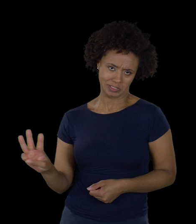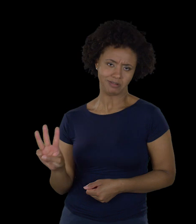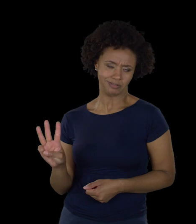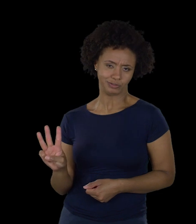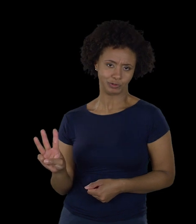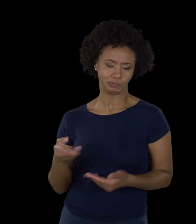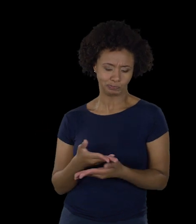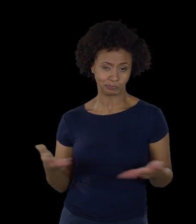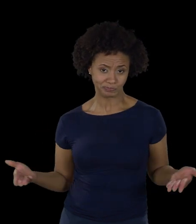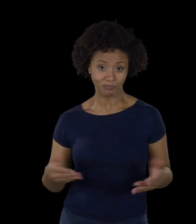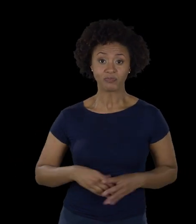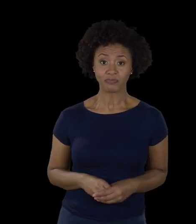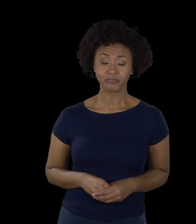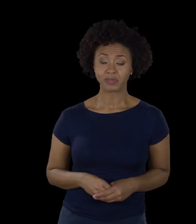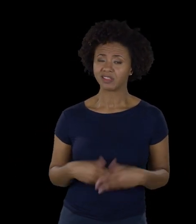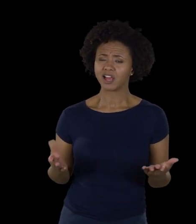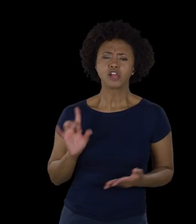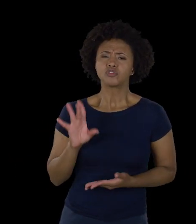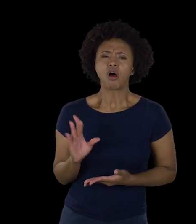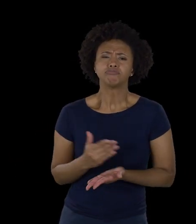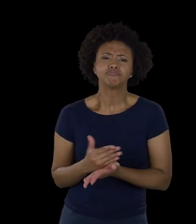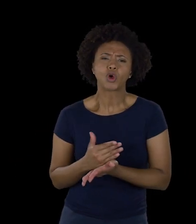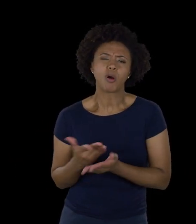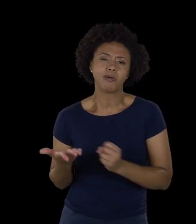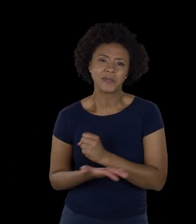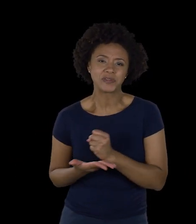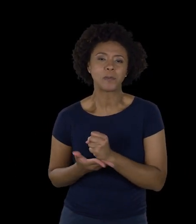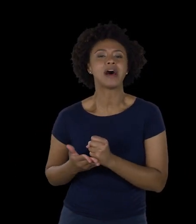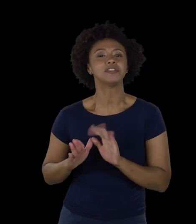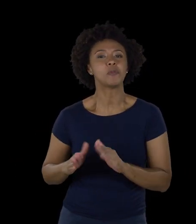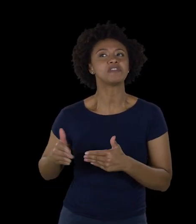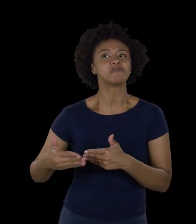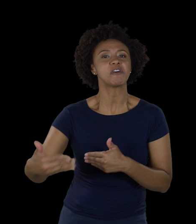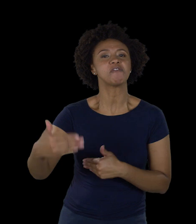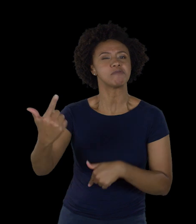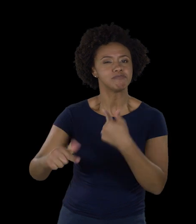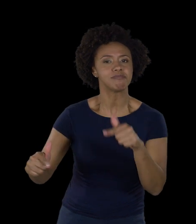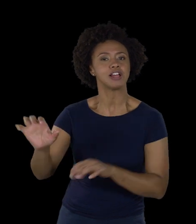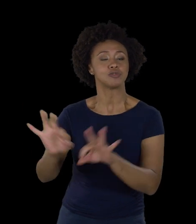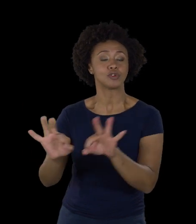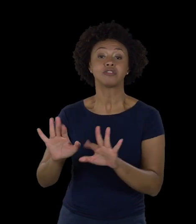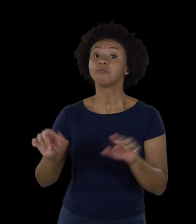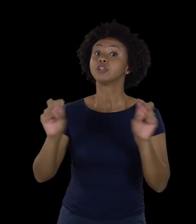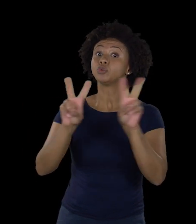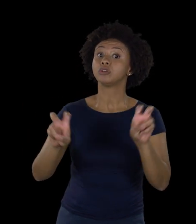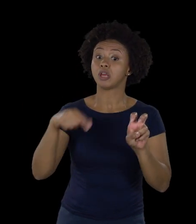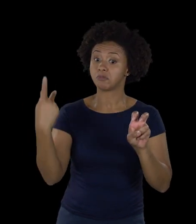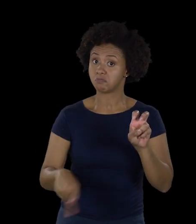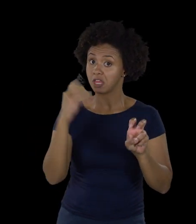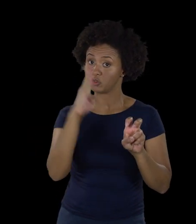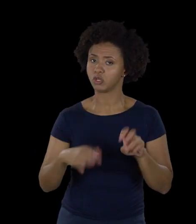belavistacultural.com.br. E essa ação é só um start aí para demais projetos que a gente vai fazer sobre um tema muito importante